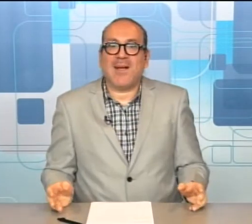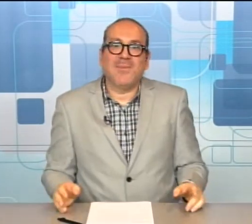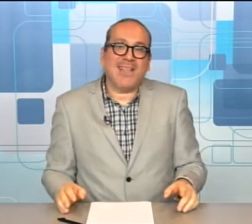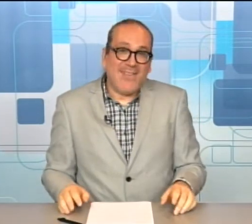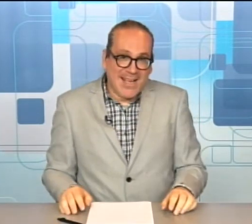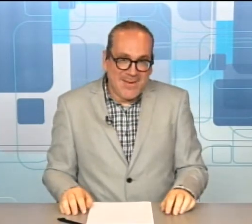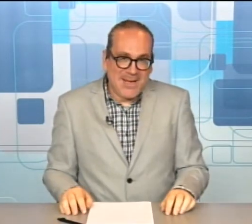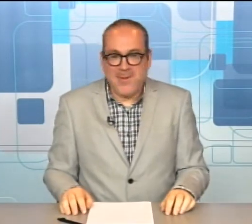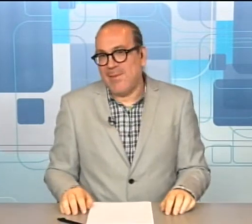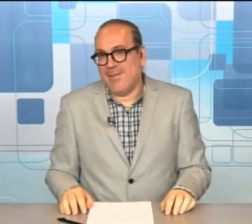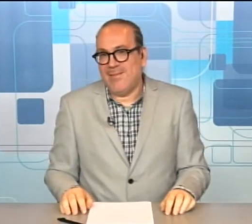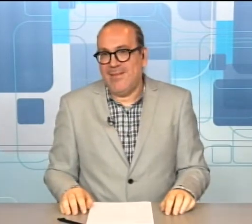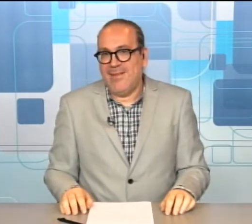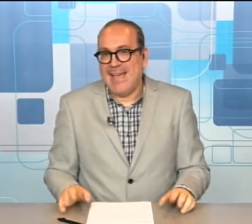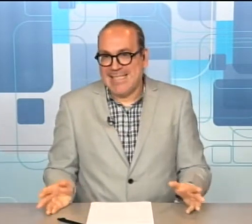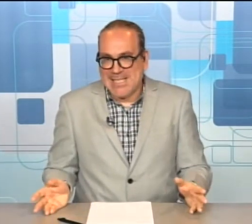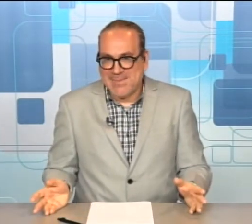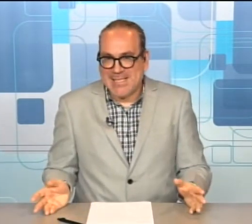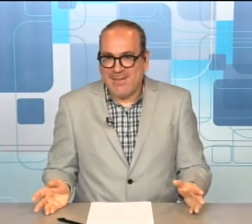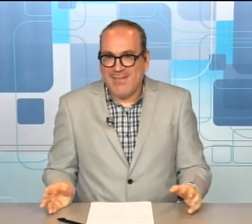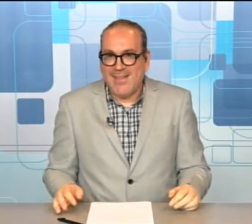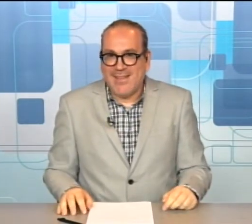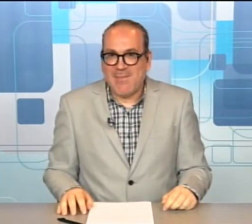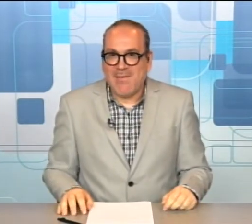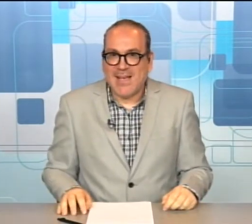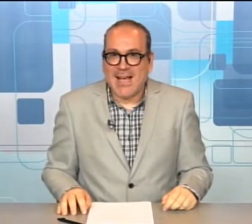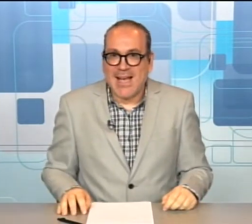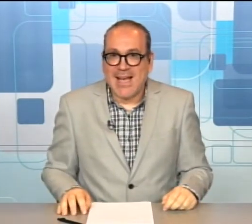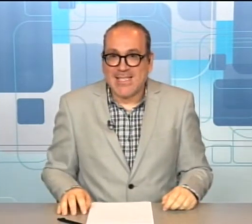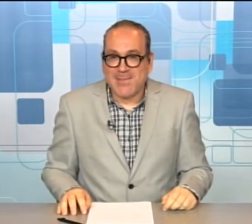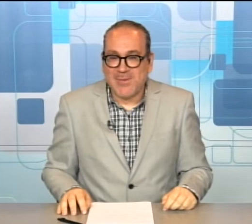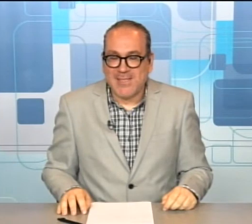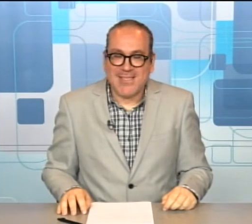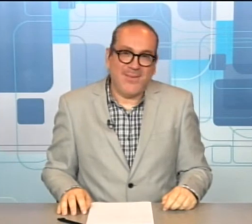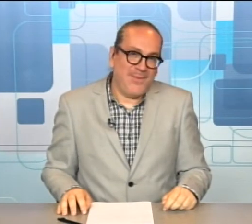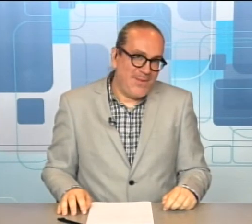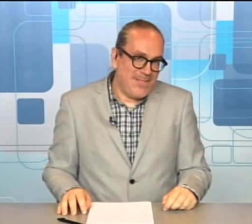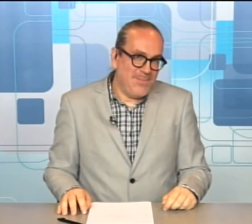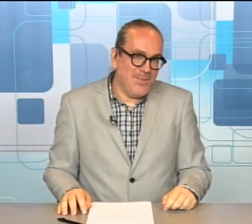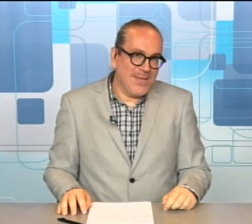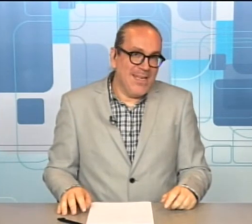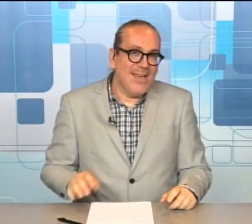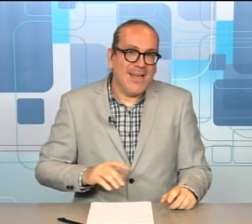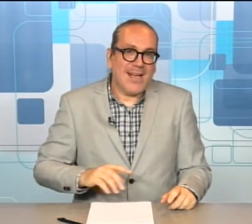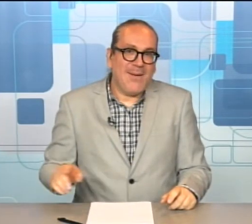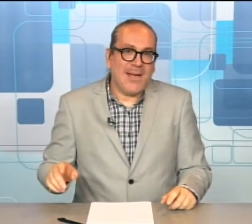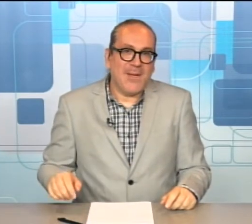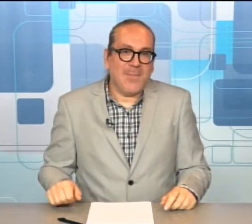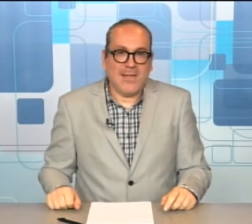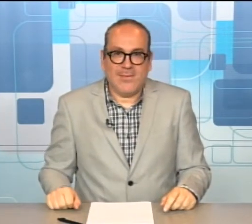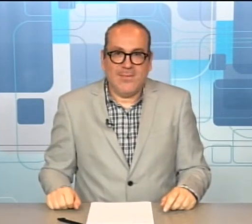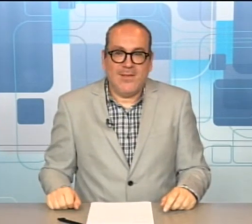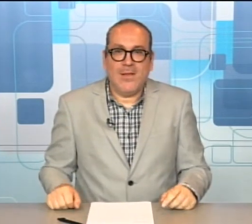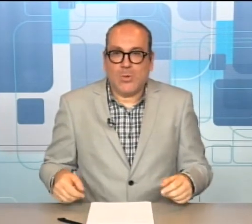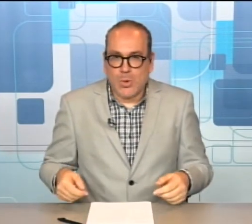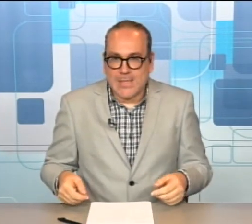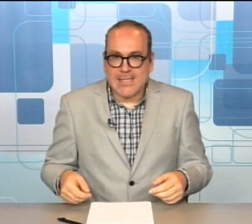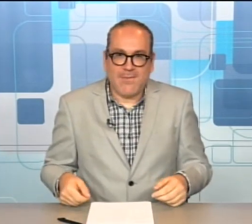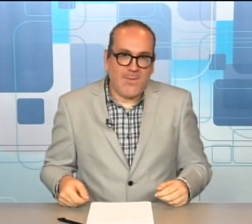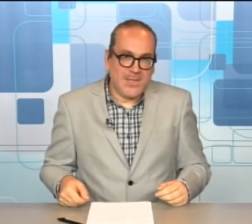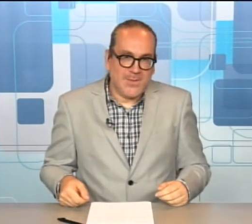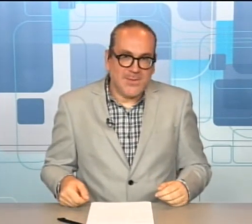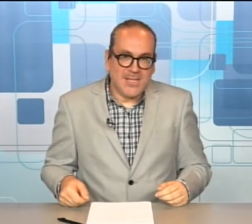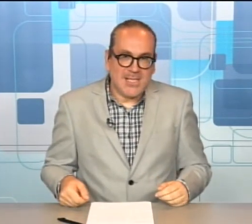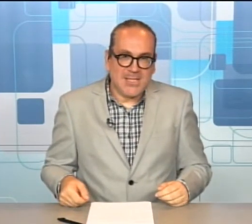Estamos lá como TV Câmara Rio Preto. Essa transmissão também fica à disposição no Facebook Câmara Rio Preto. Todas